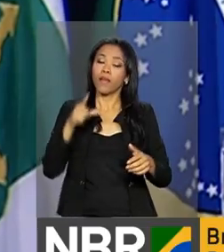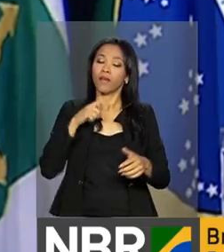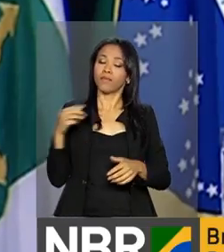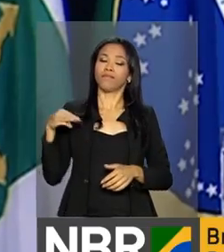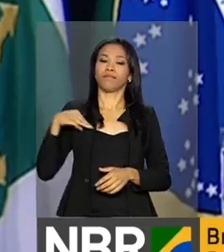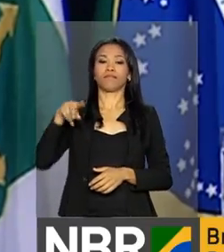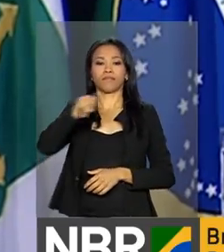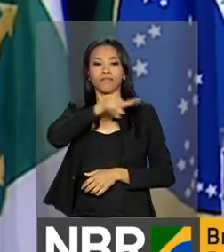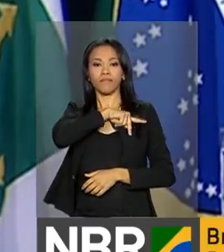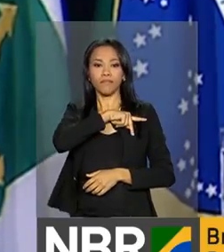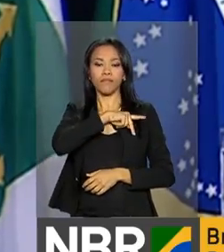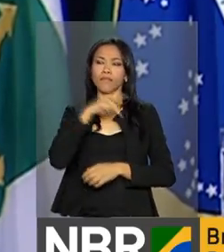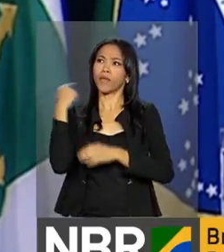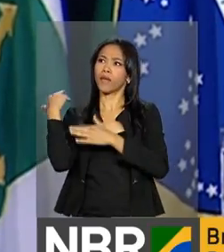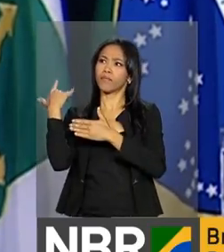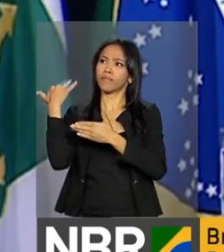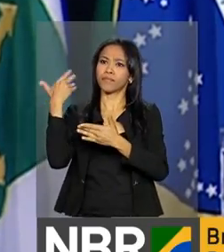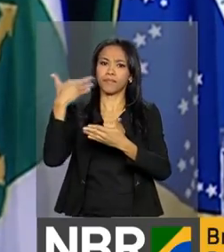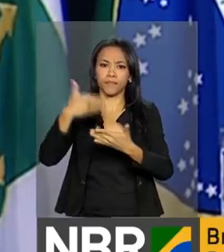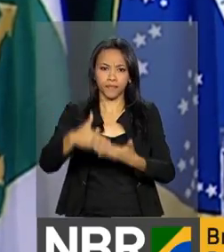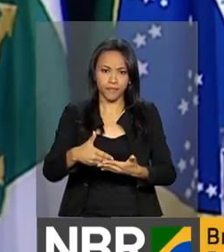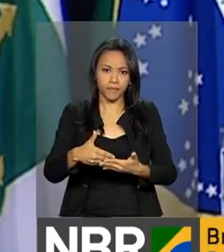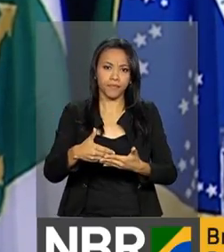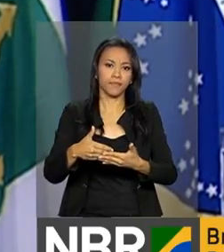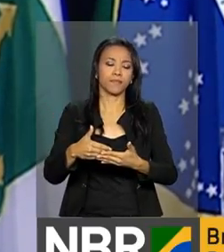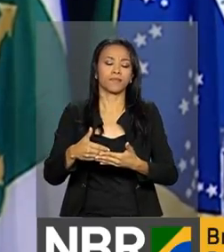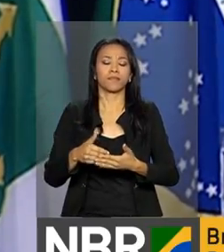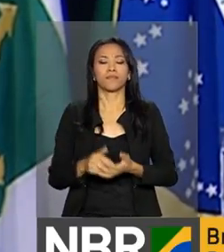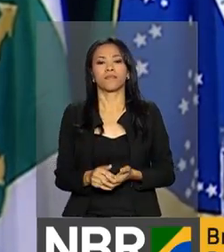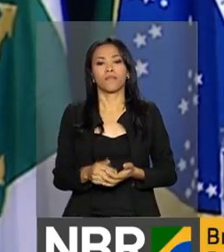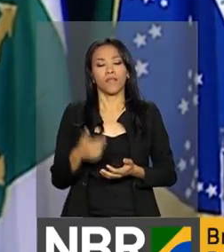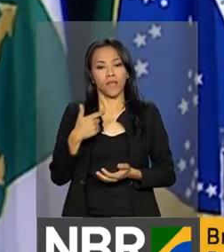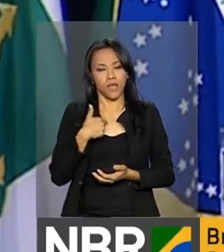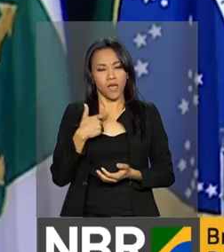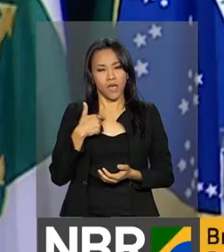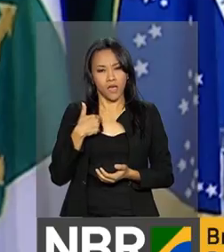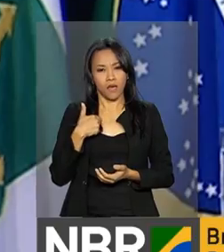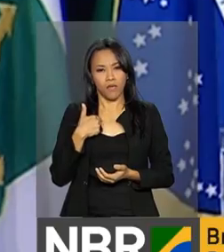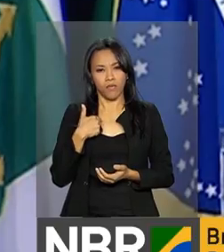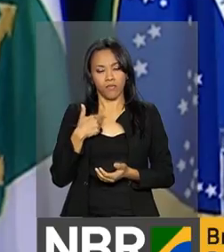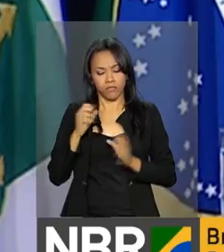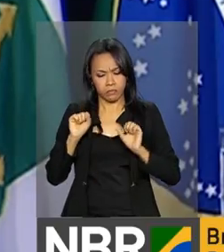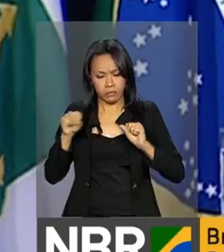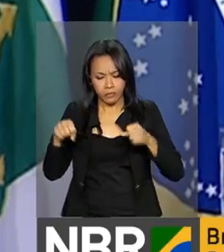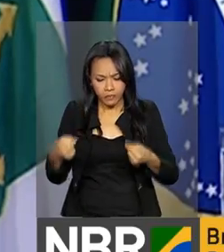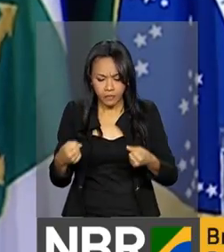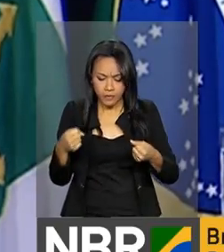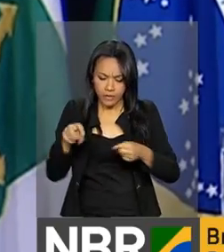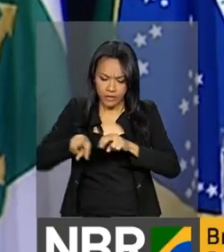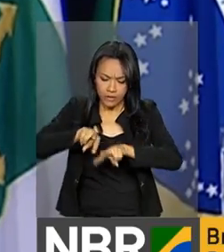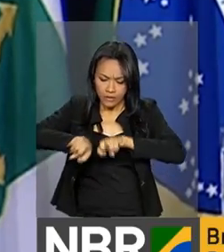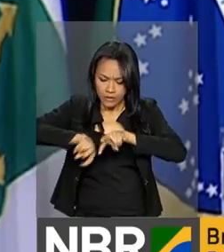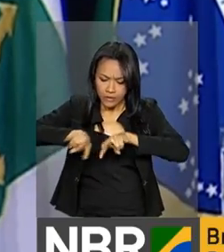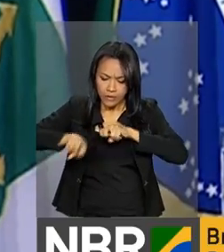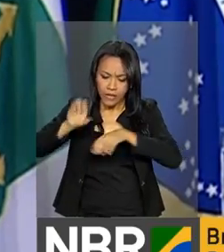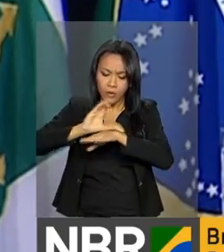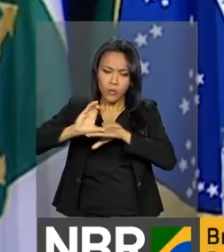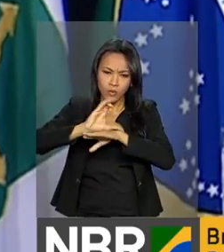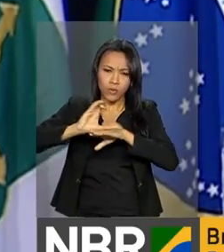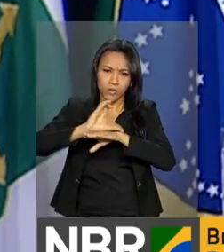porque ao longo do tempo eu examinei 1 com muita de tensa a constituição federal